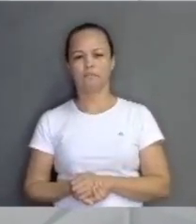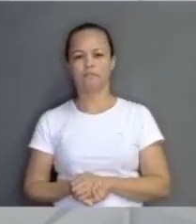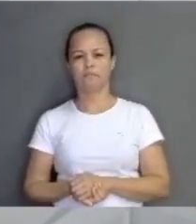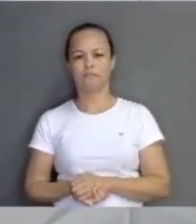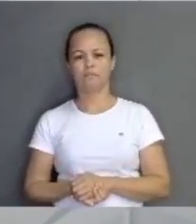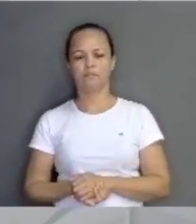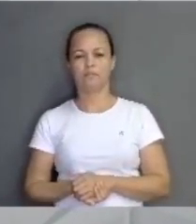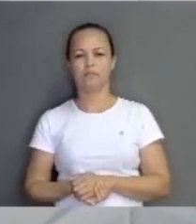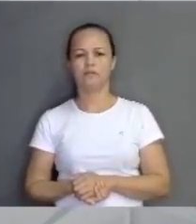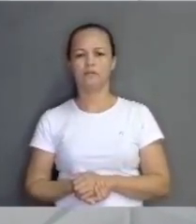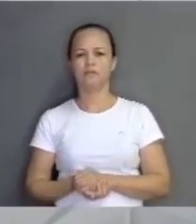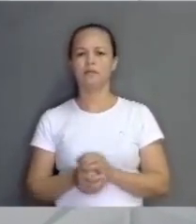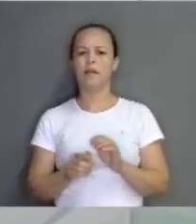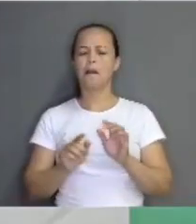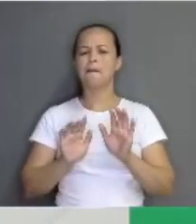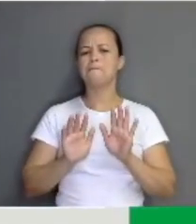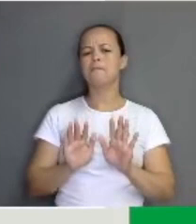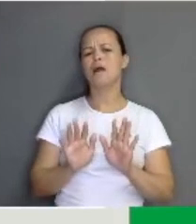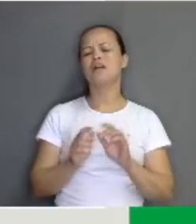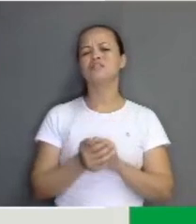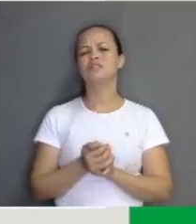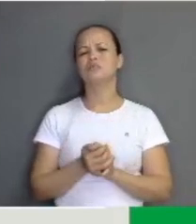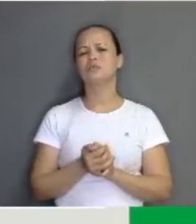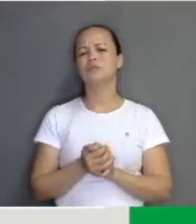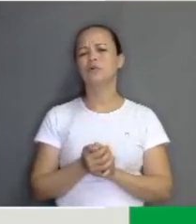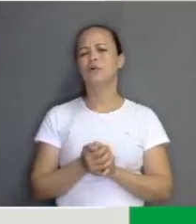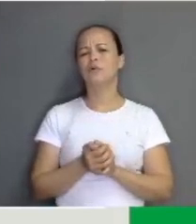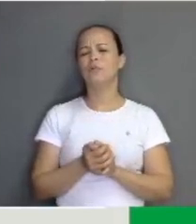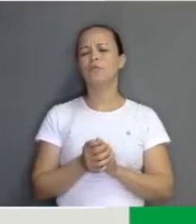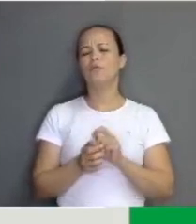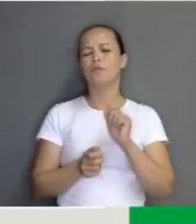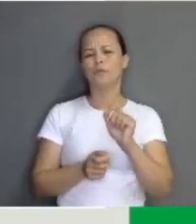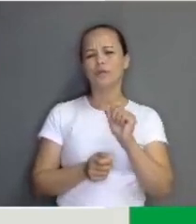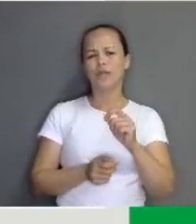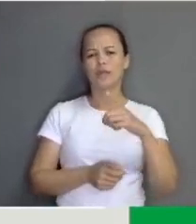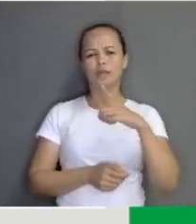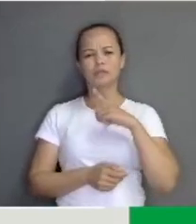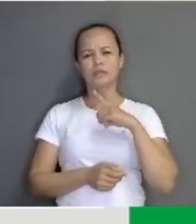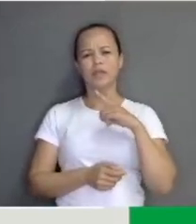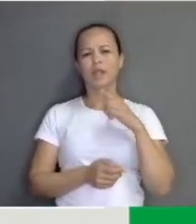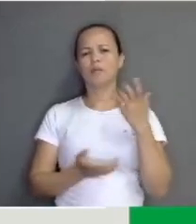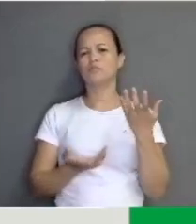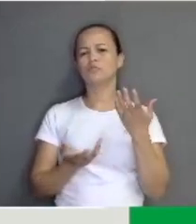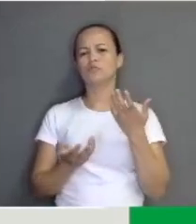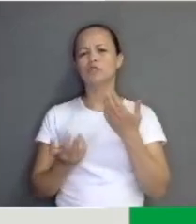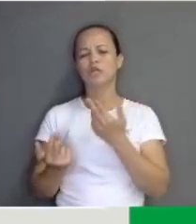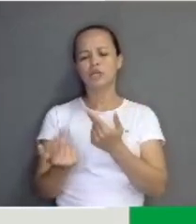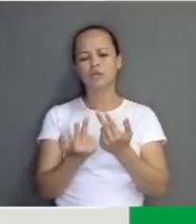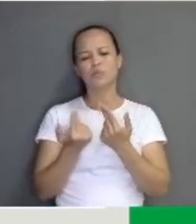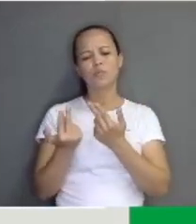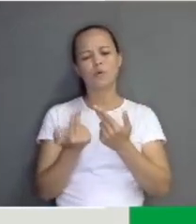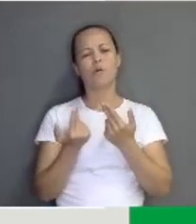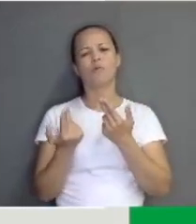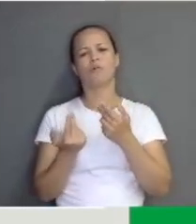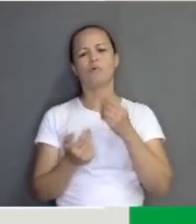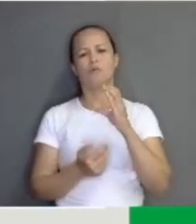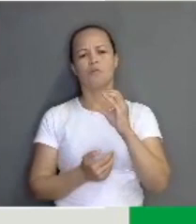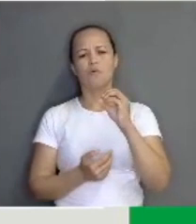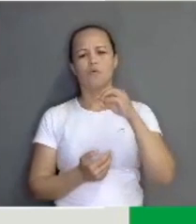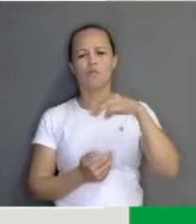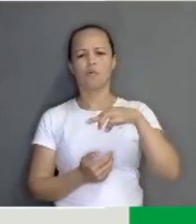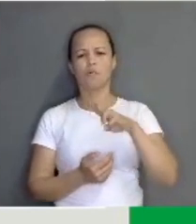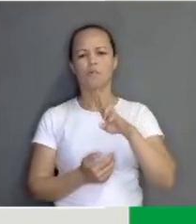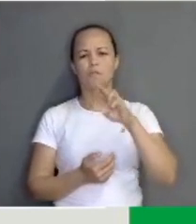Mas o que nós temos em comum? O que temos em comum para poder começar a formar esses grupos